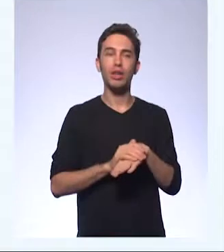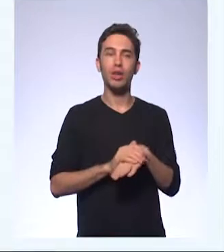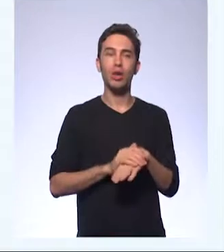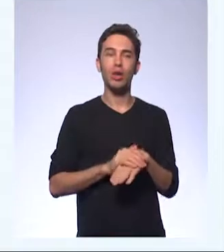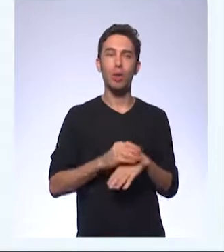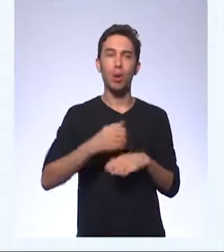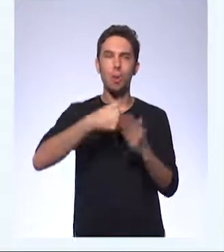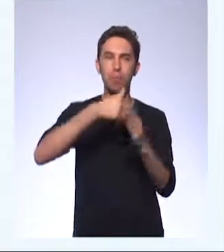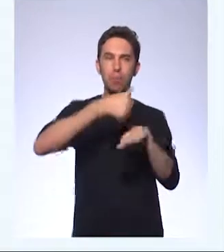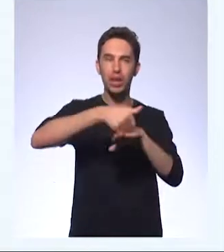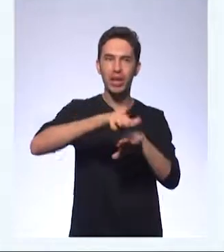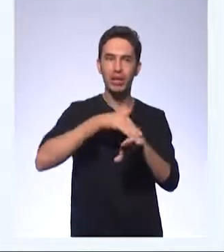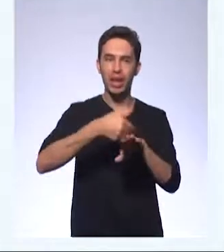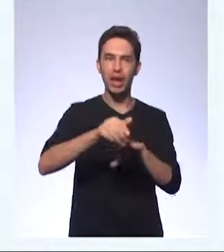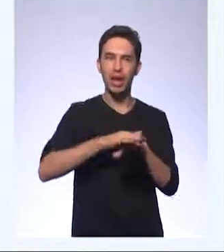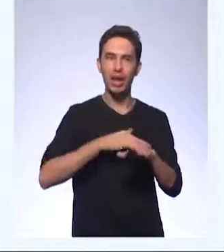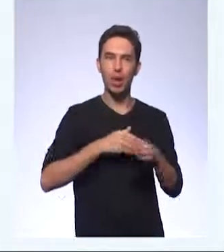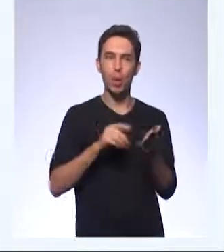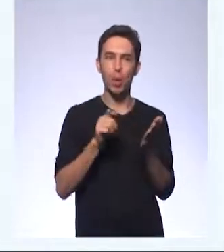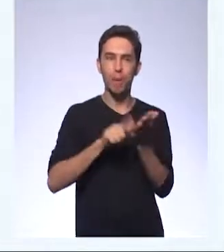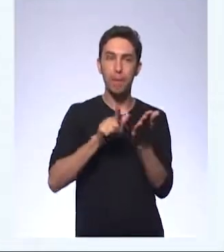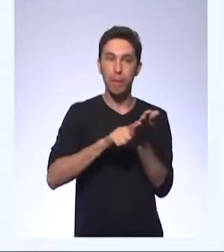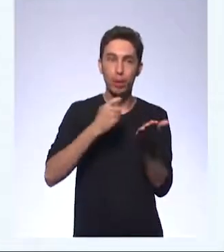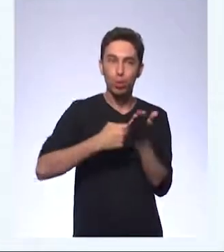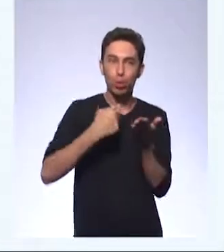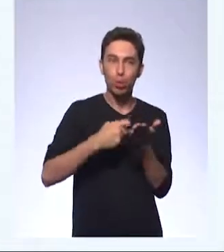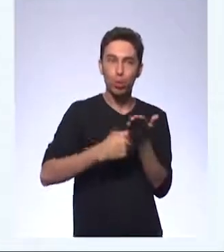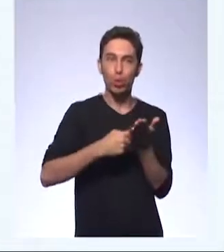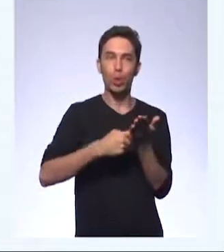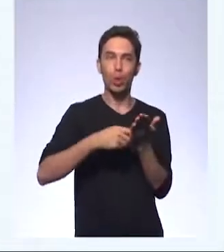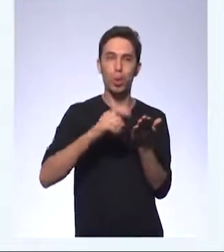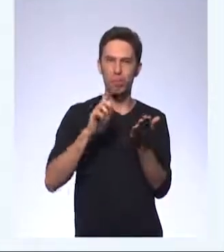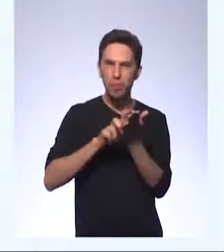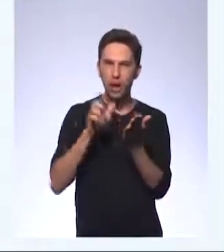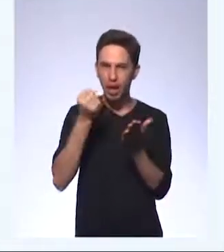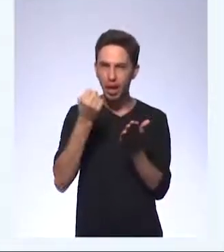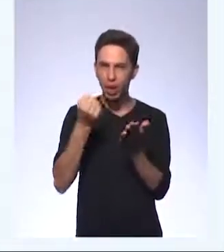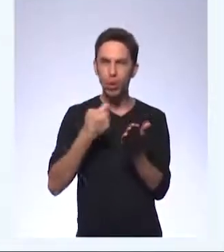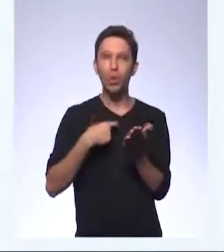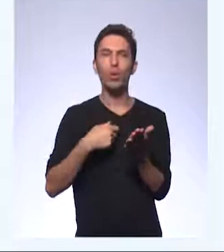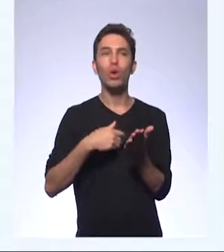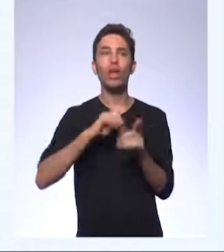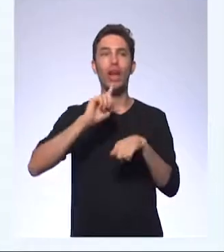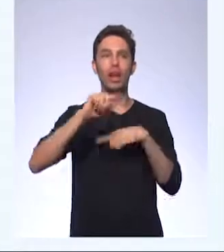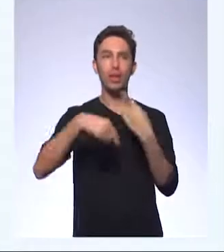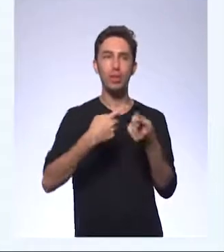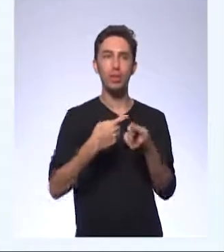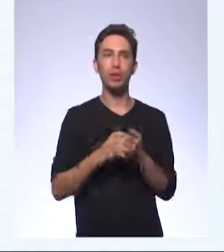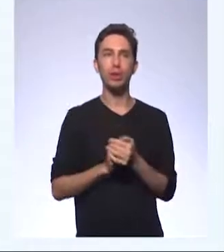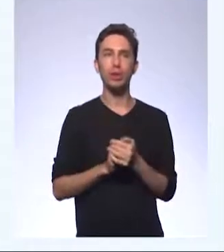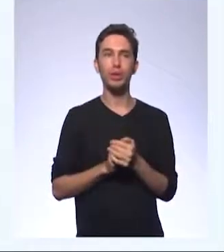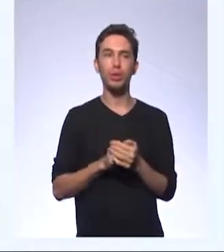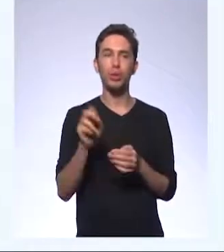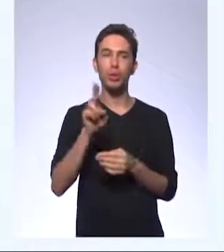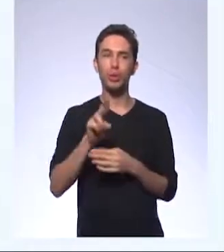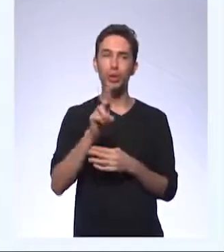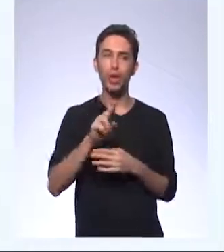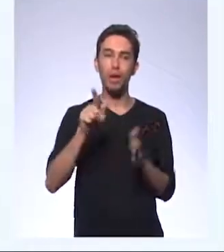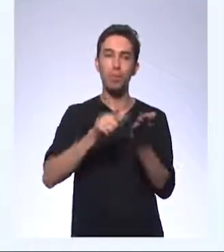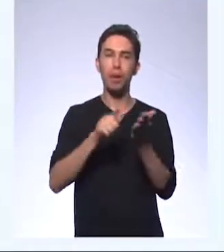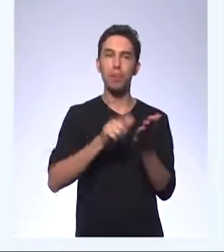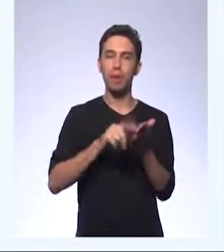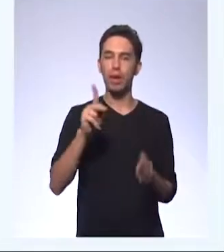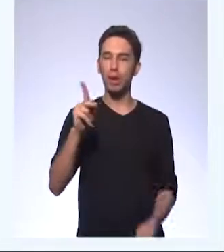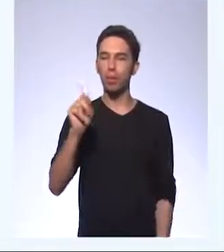eu pintei o papelão de branco e fui colando, eu recortei papel pardo e pintei